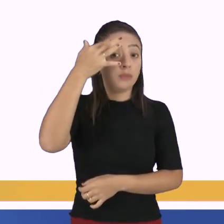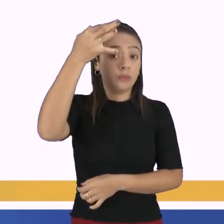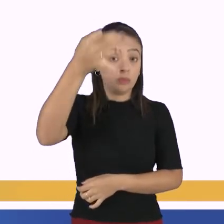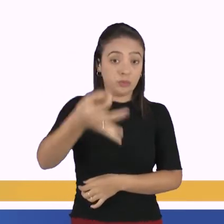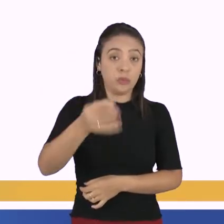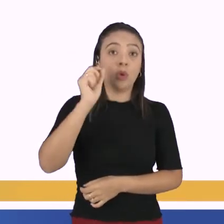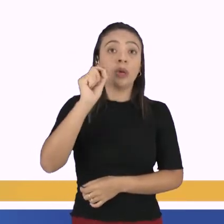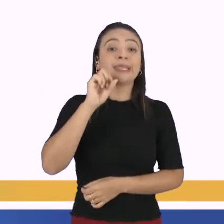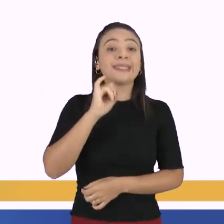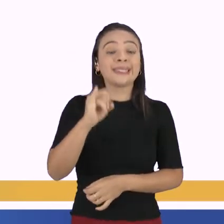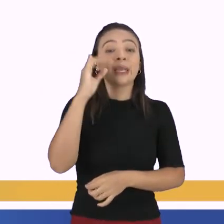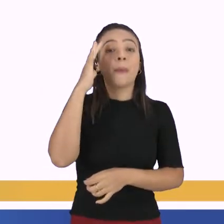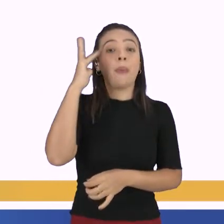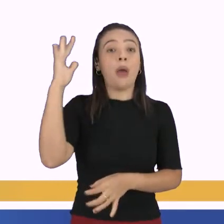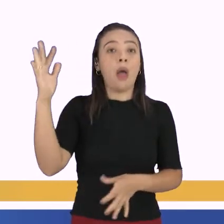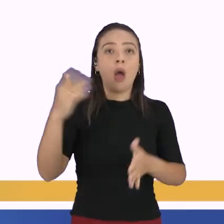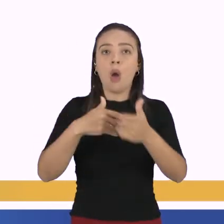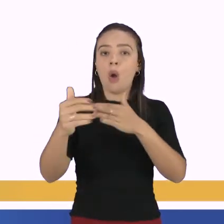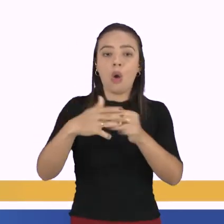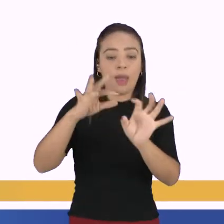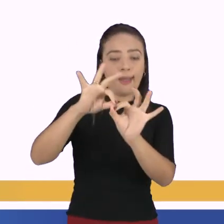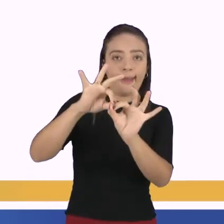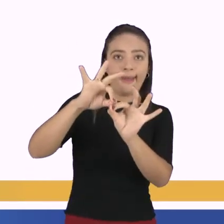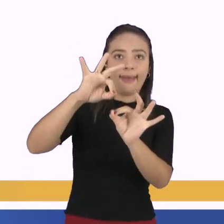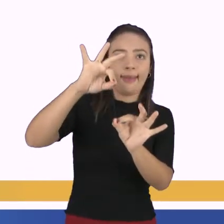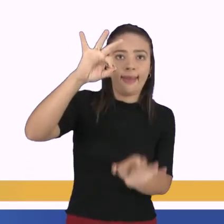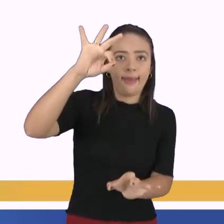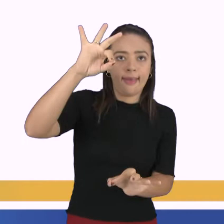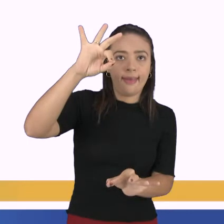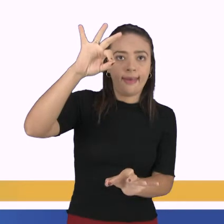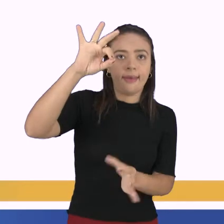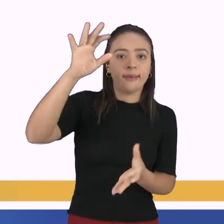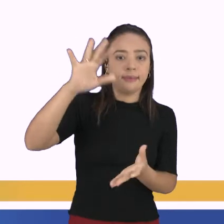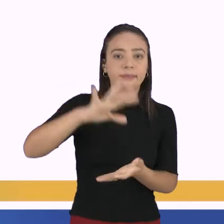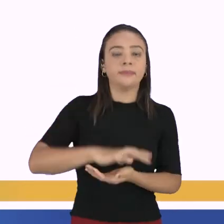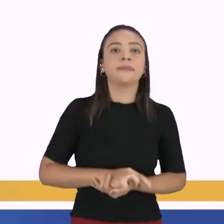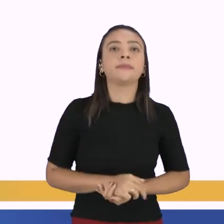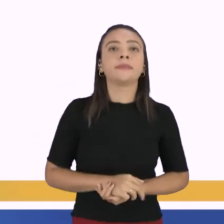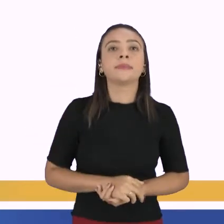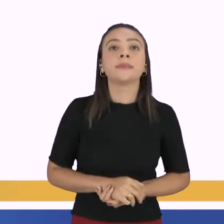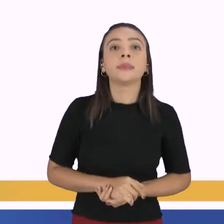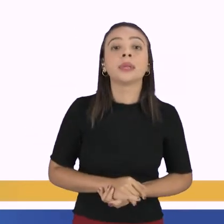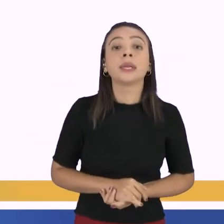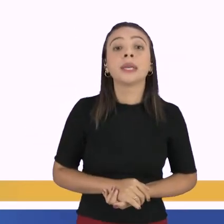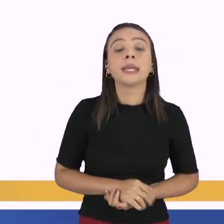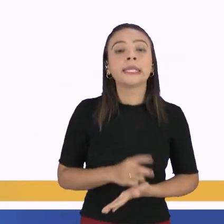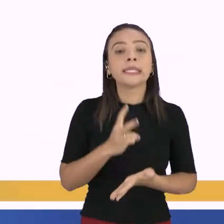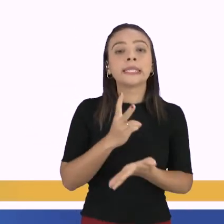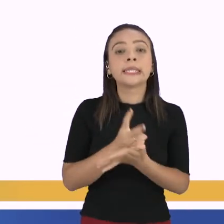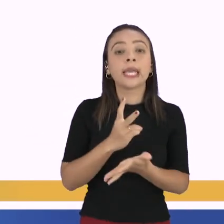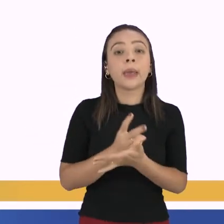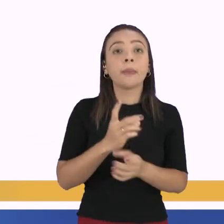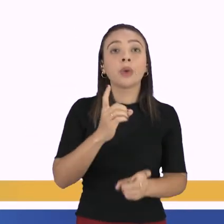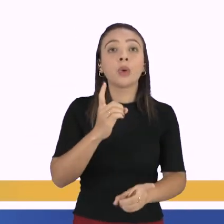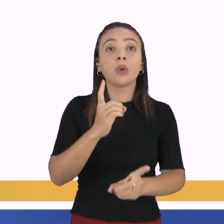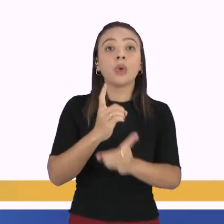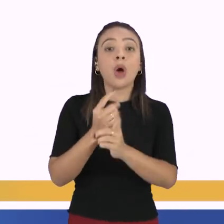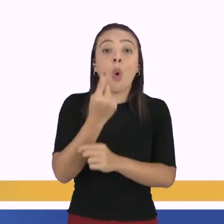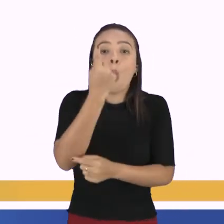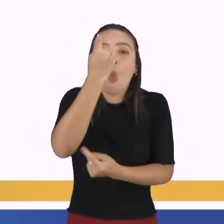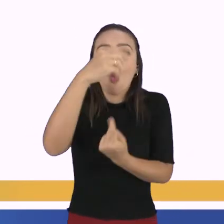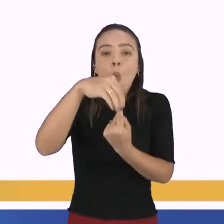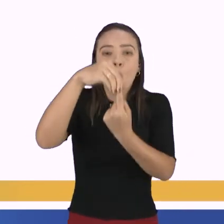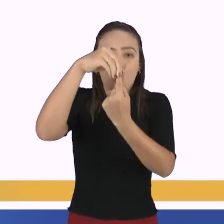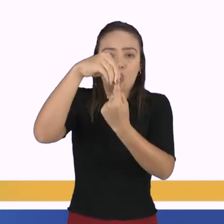se você imaginar qualquer reta vertical aí, interceptando essa curva, ela sempre intercepta a curva em um